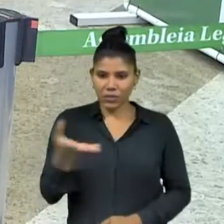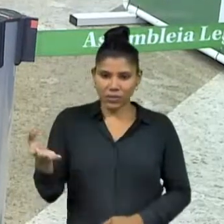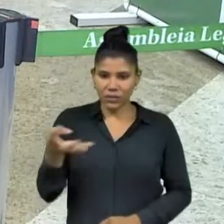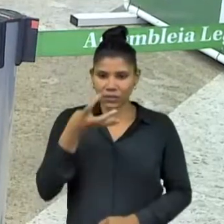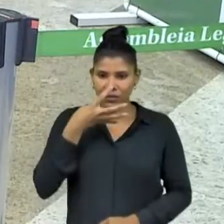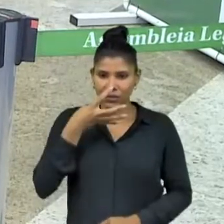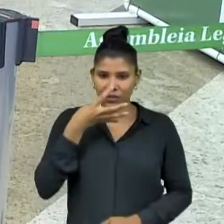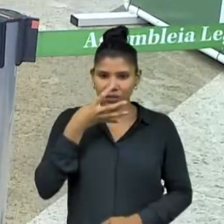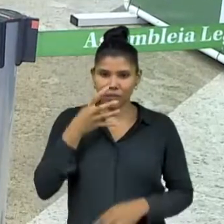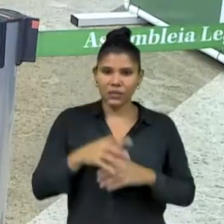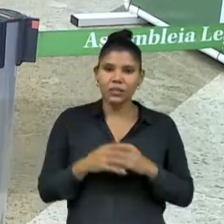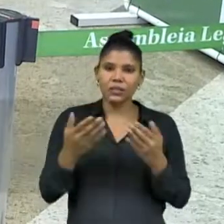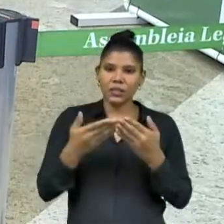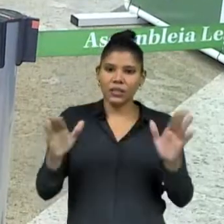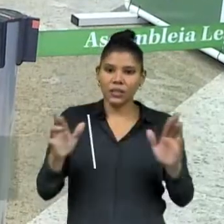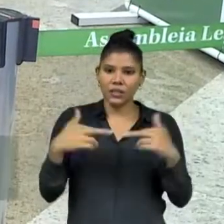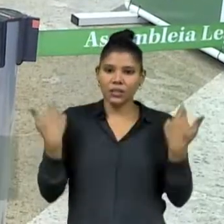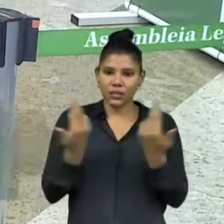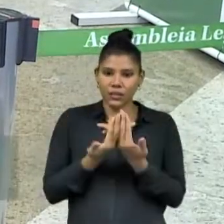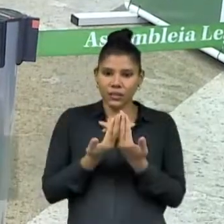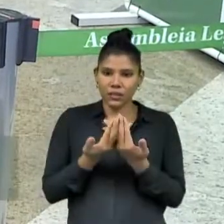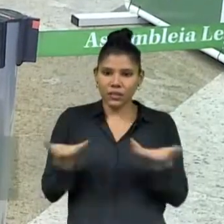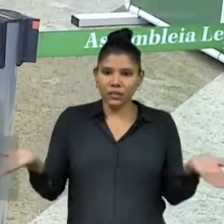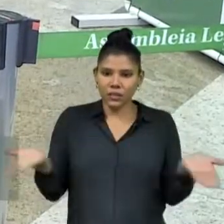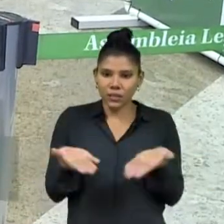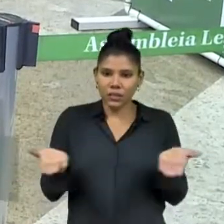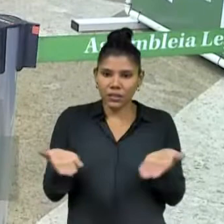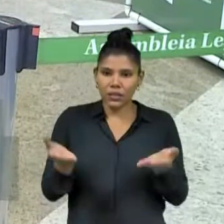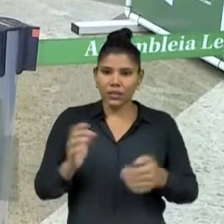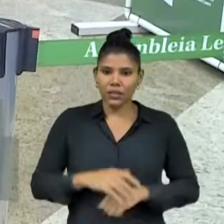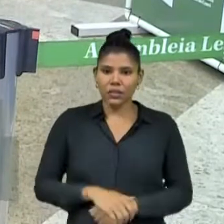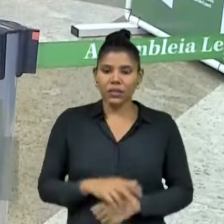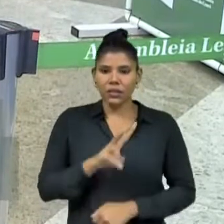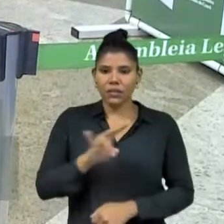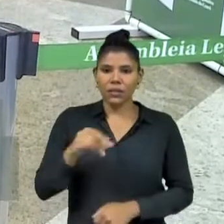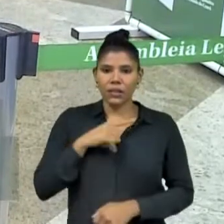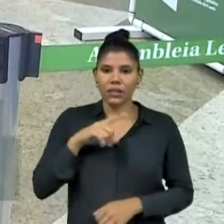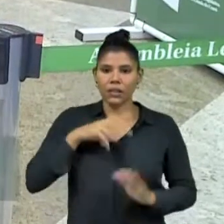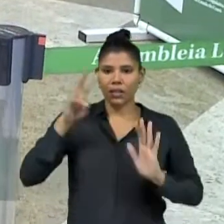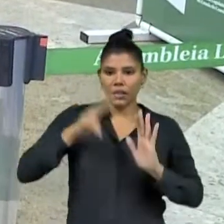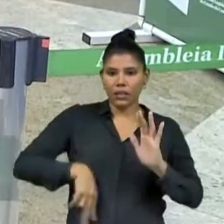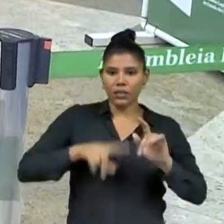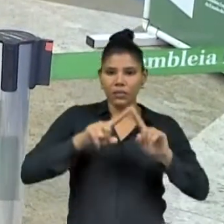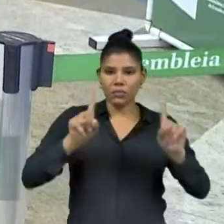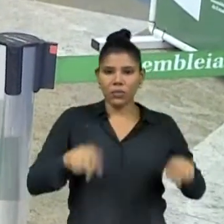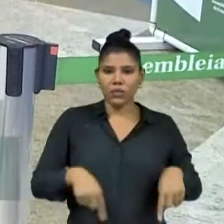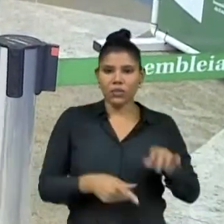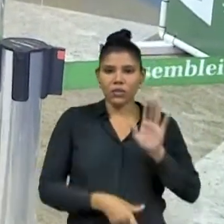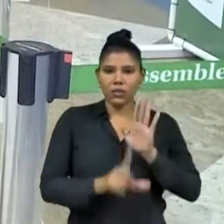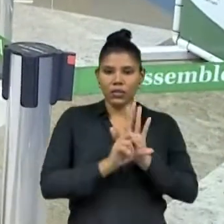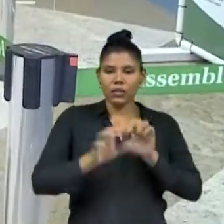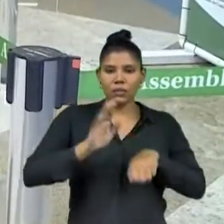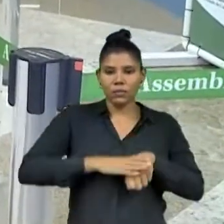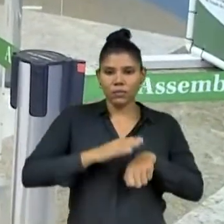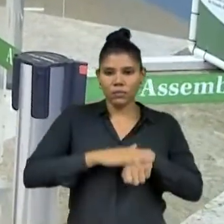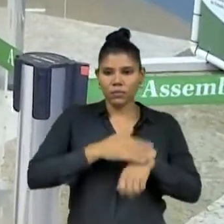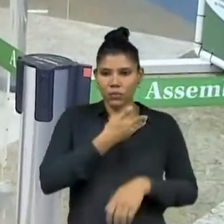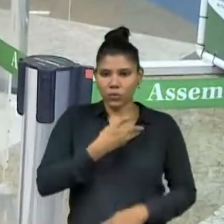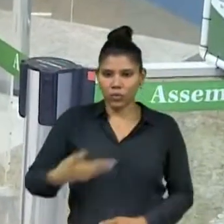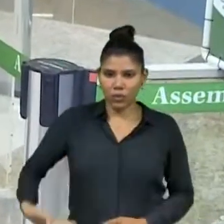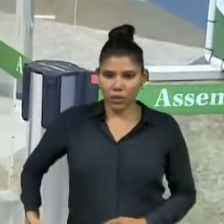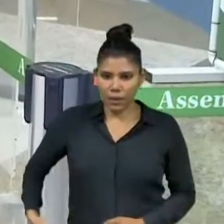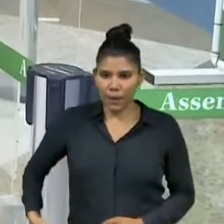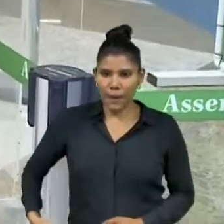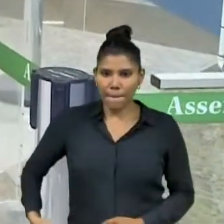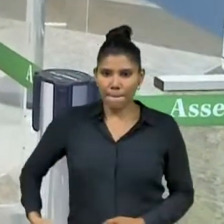Durante a abertura da sessão plenária de hoje, haverá leitura de projetos de lei de autoria do Poder Executivo, ou seja, do Governo do